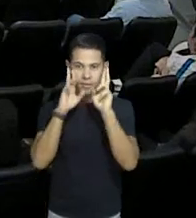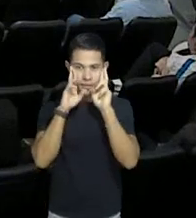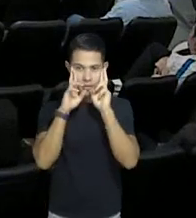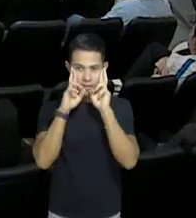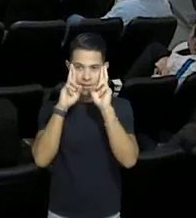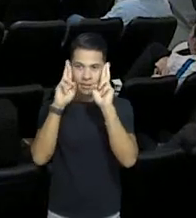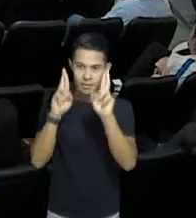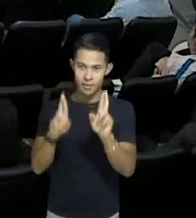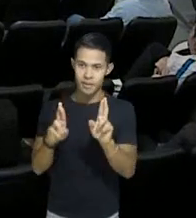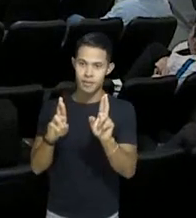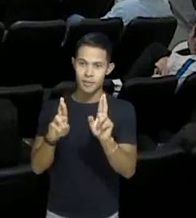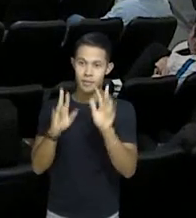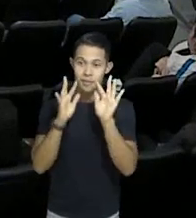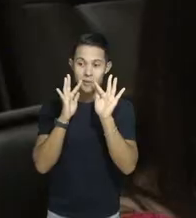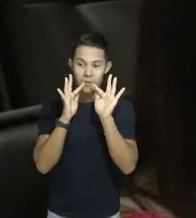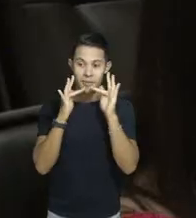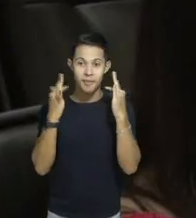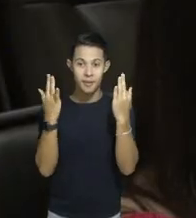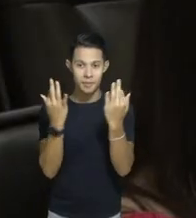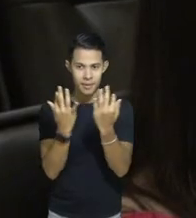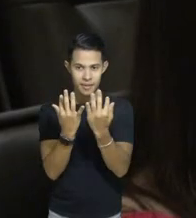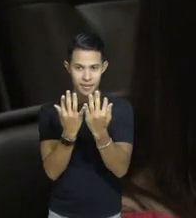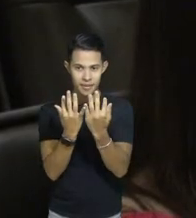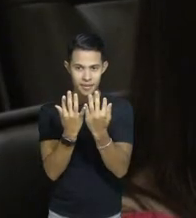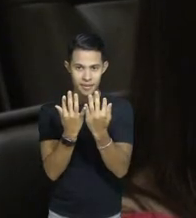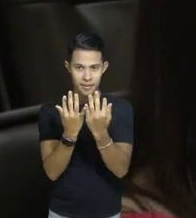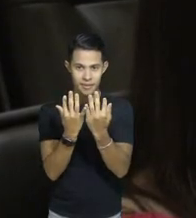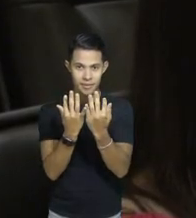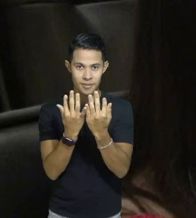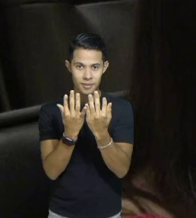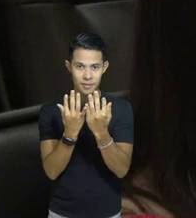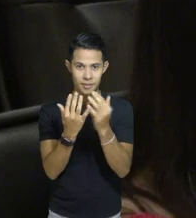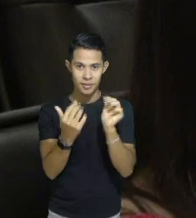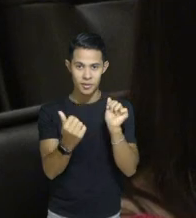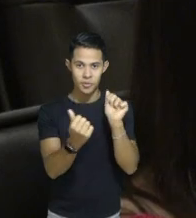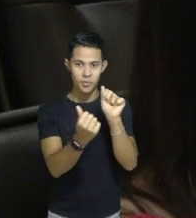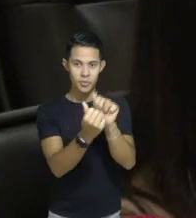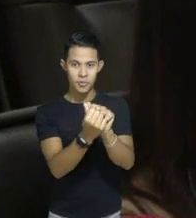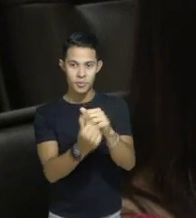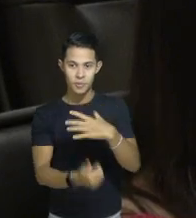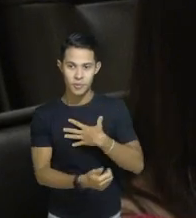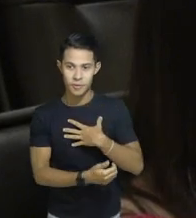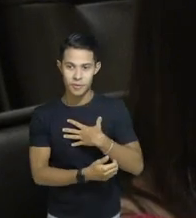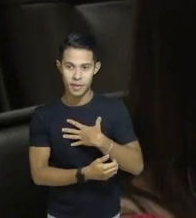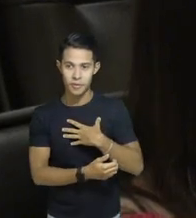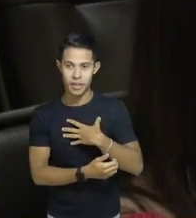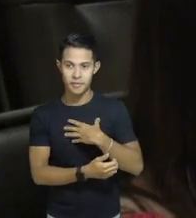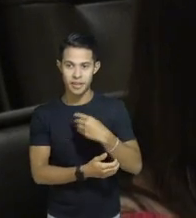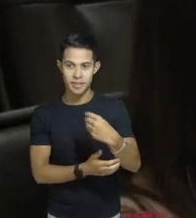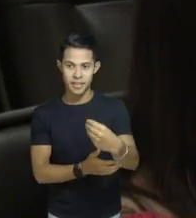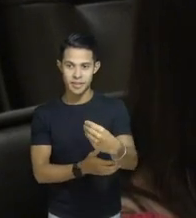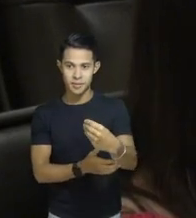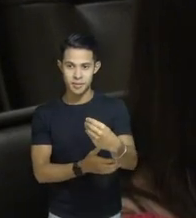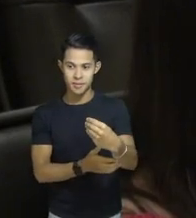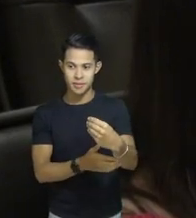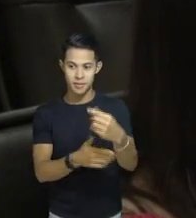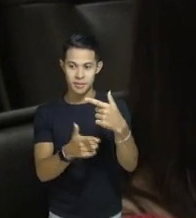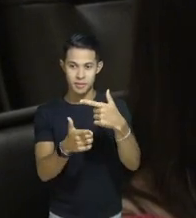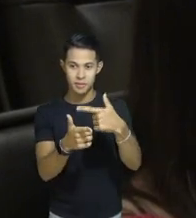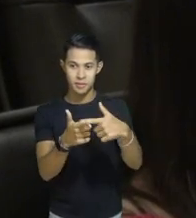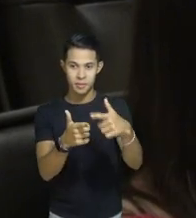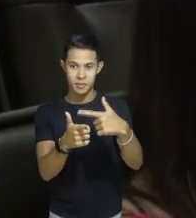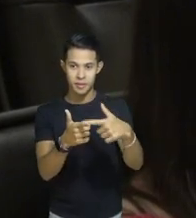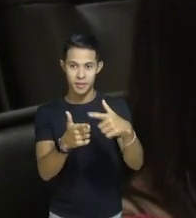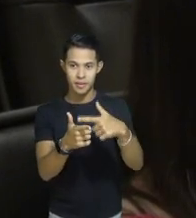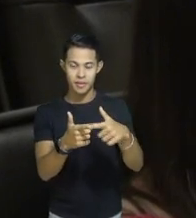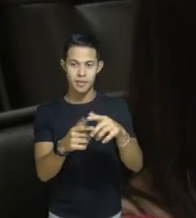da família, né? Com os filhos problemáticos. A família não pode esquecer